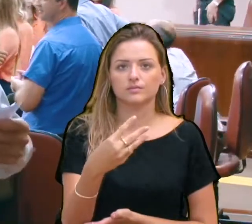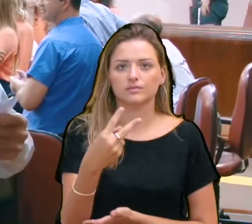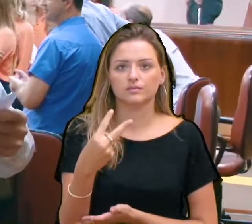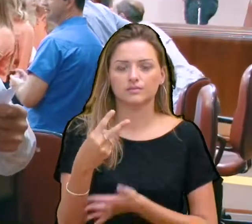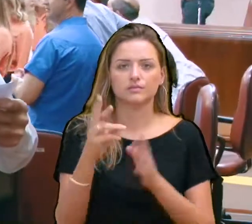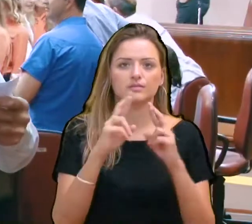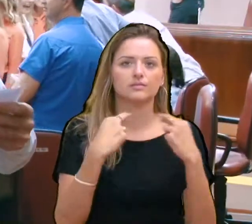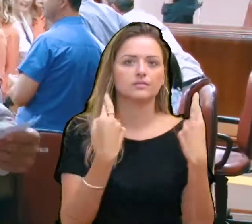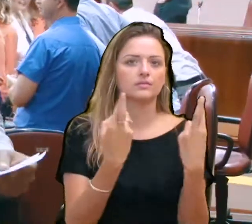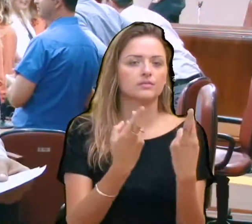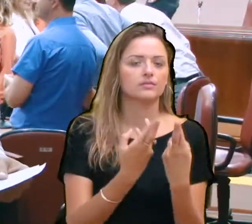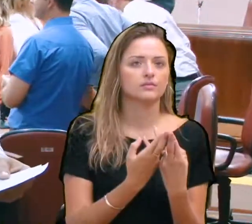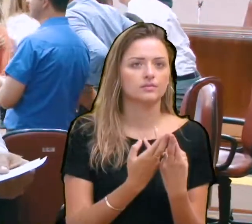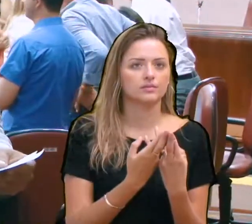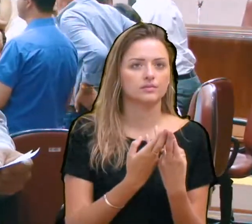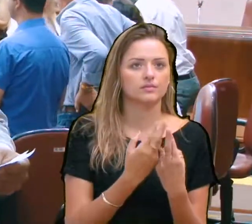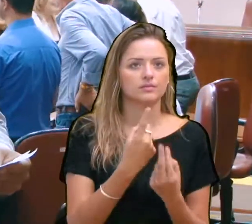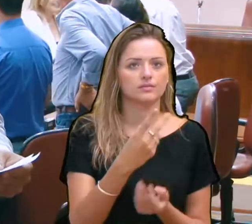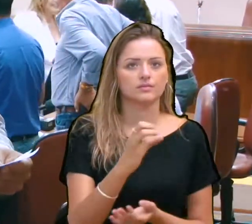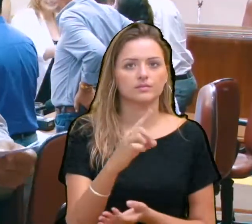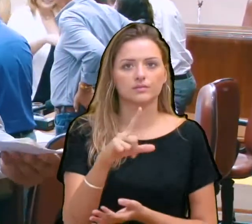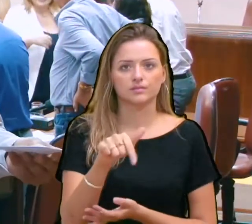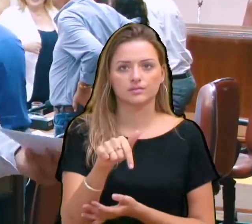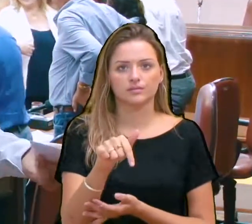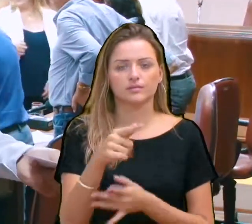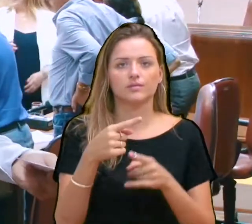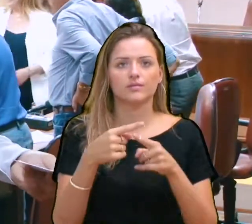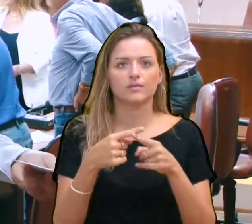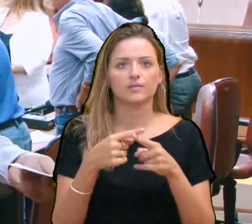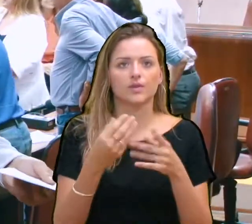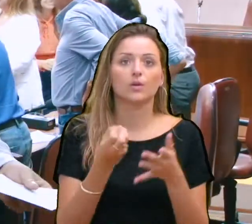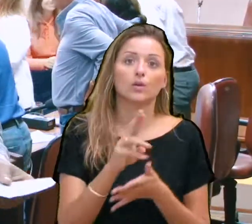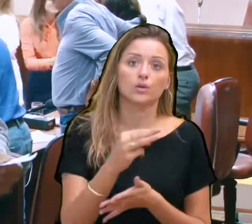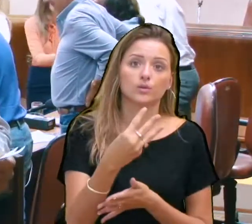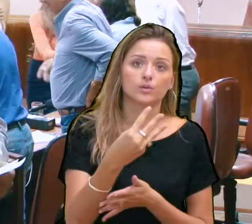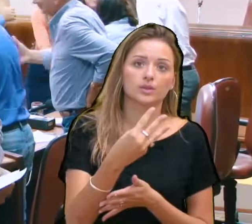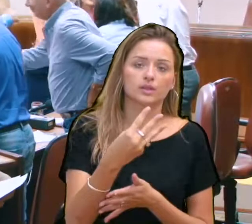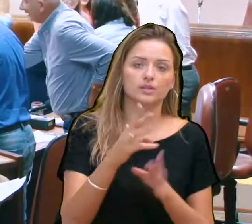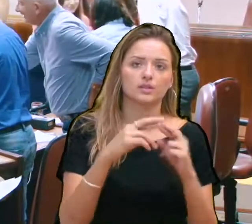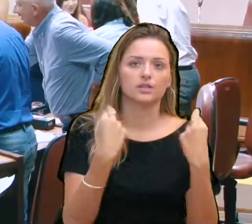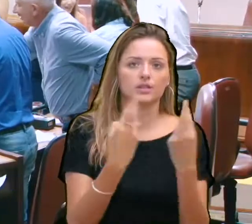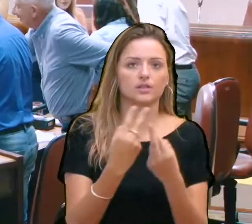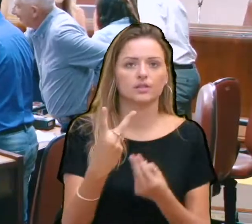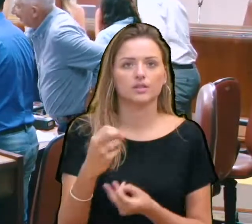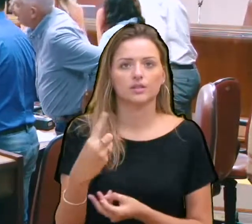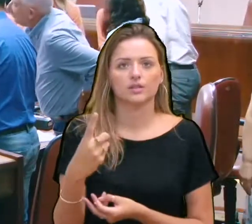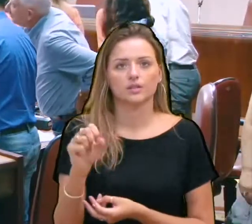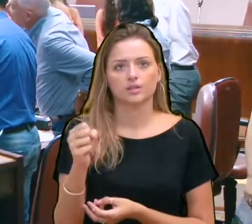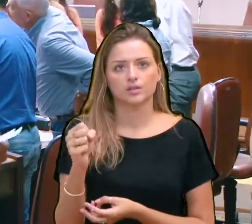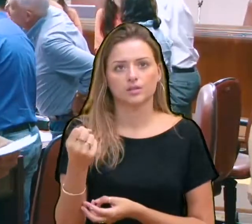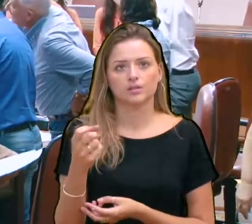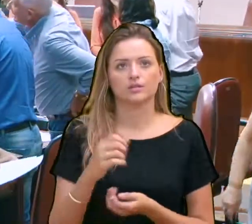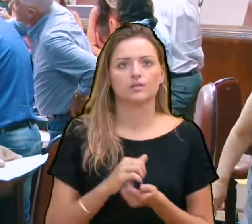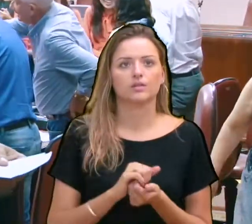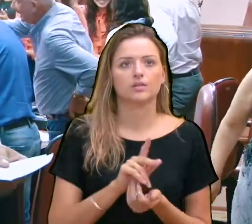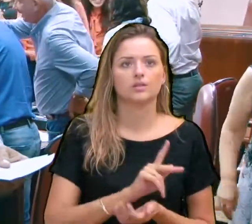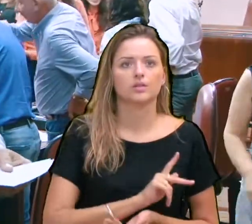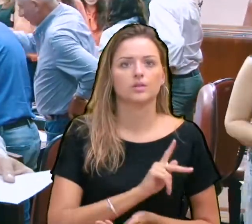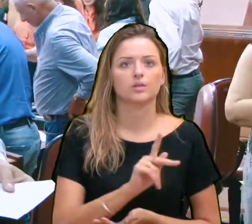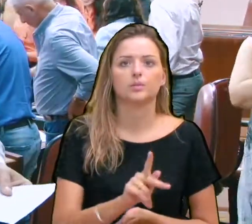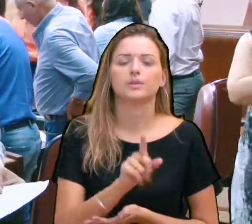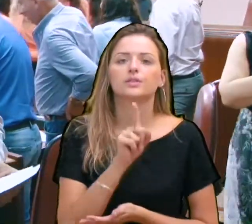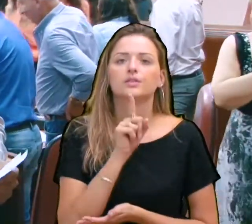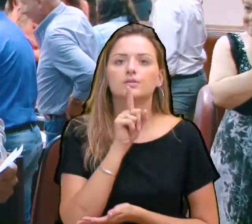132ª sessão ordinária da 17ª Legislatura, ou terceira sessão ordinária de 2018. O presidente